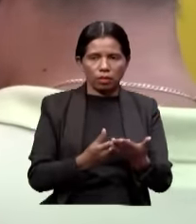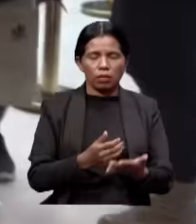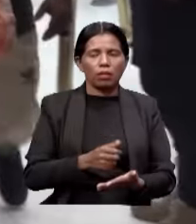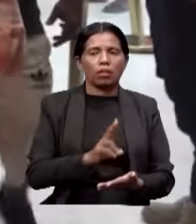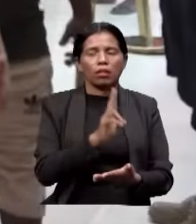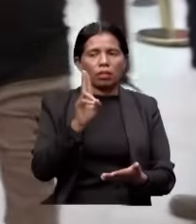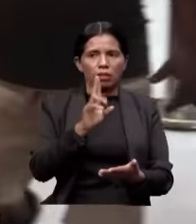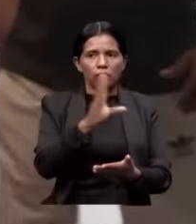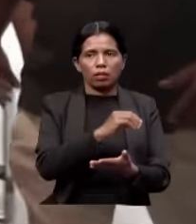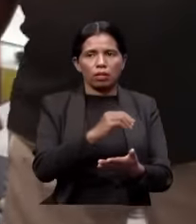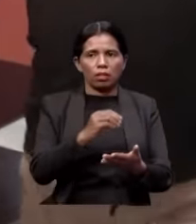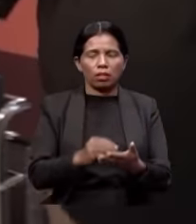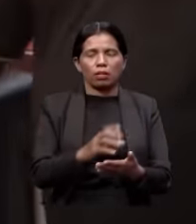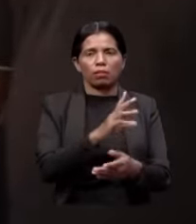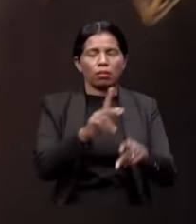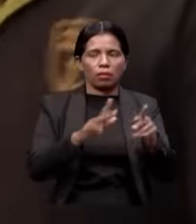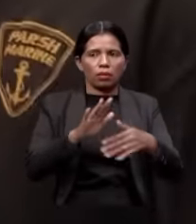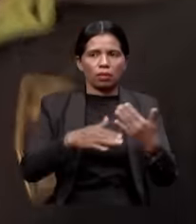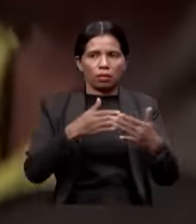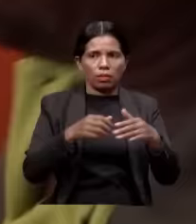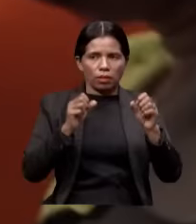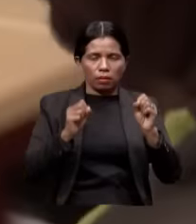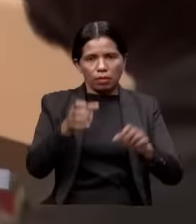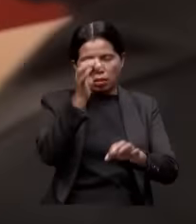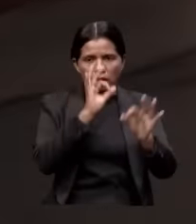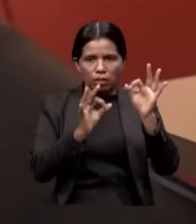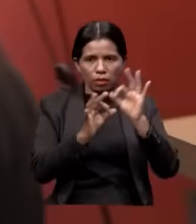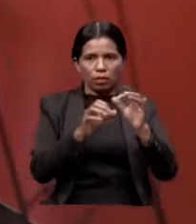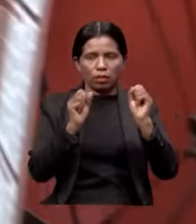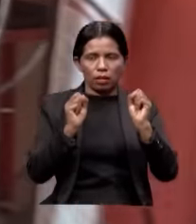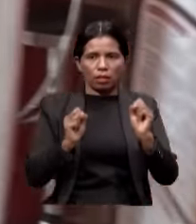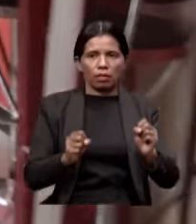o sistema digital para cliente Xoto, Bele e a confiança,